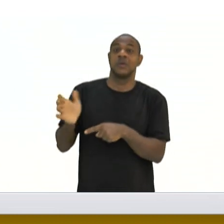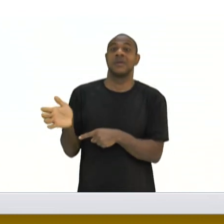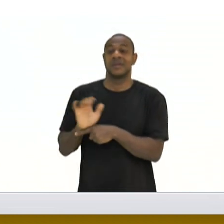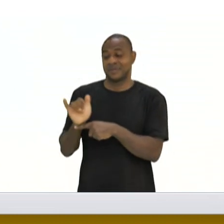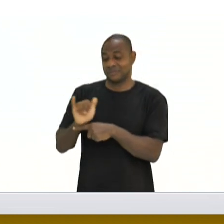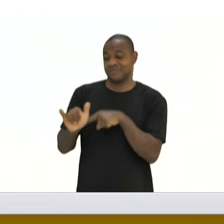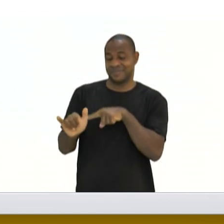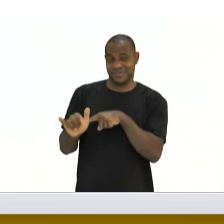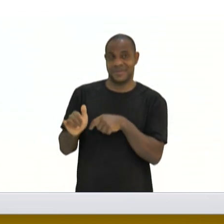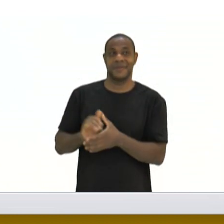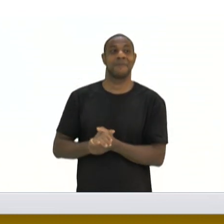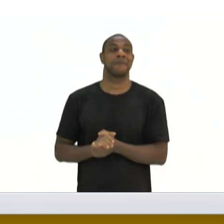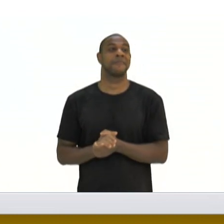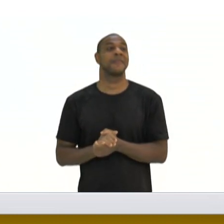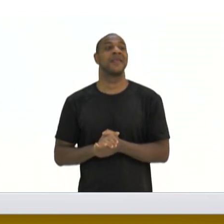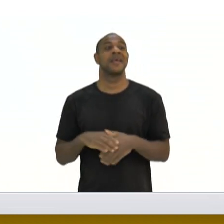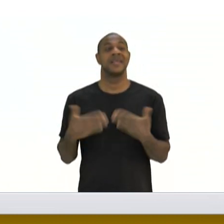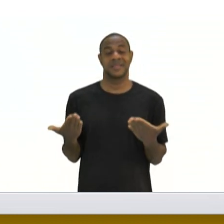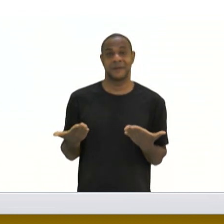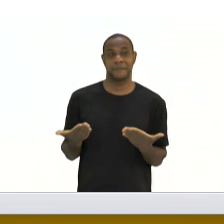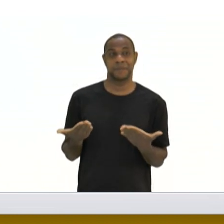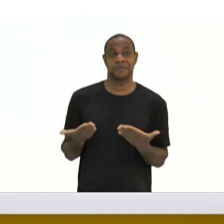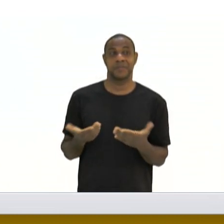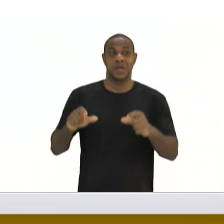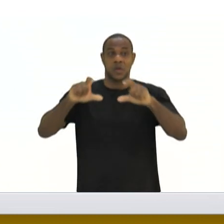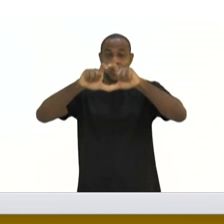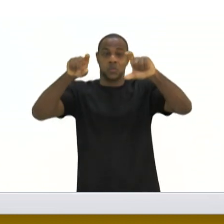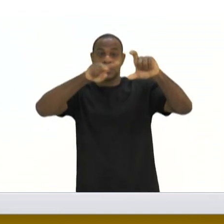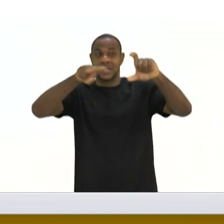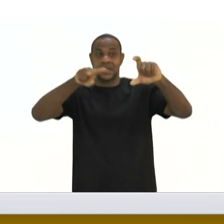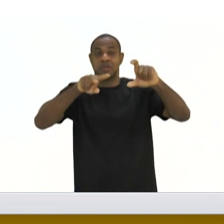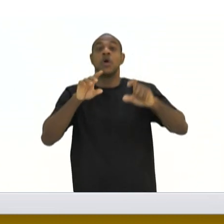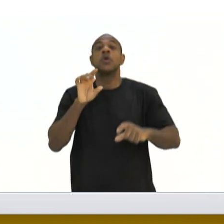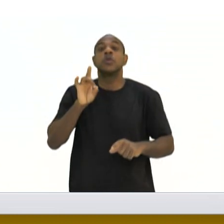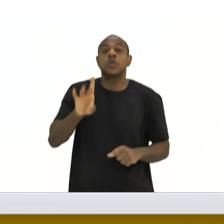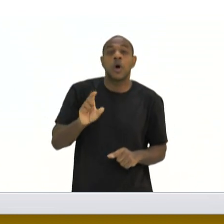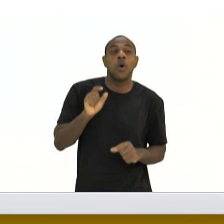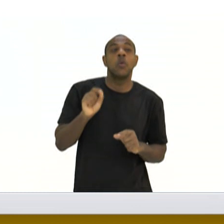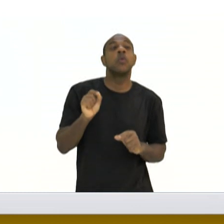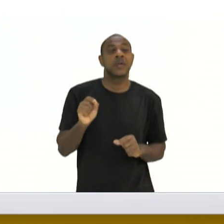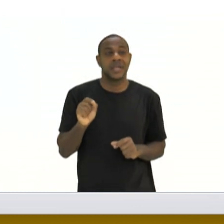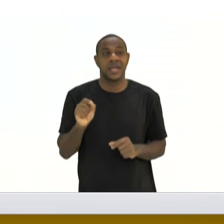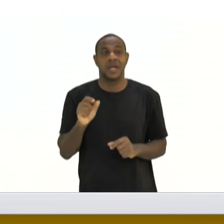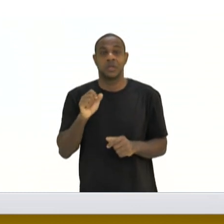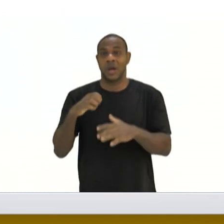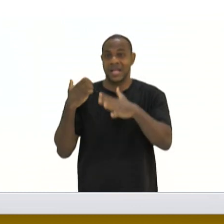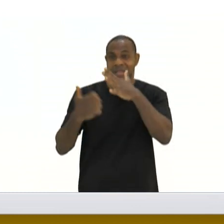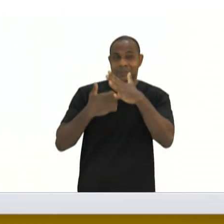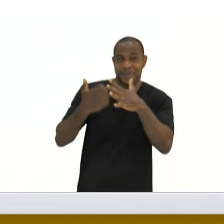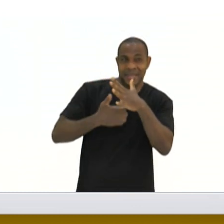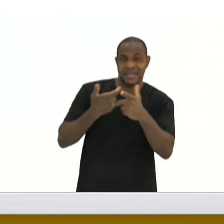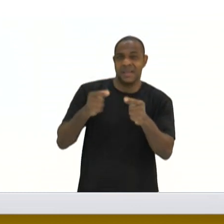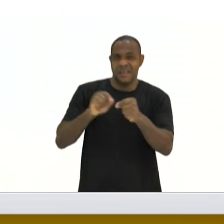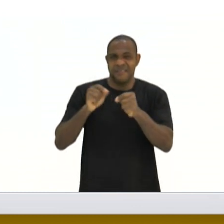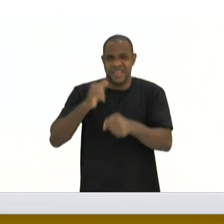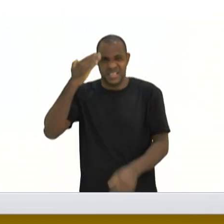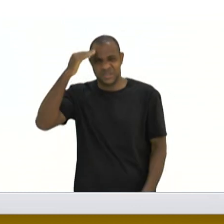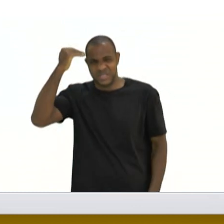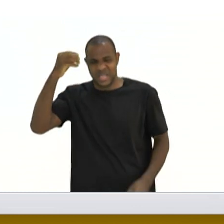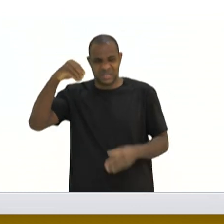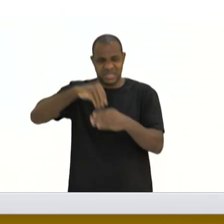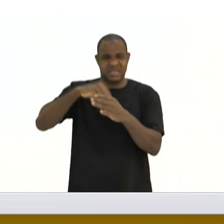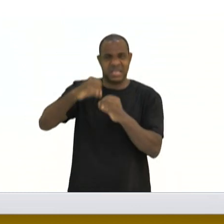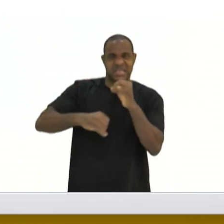YouTube exercício a partir do texto somente o entretenimento fez sucesso na